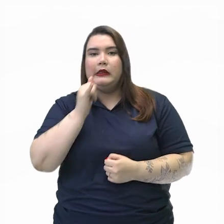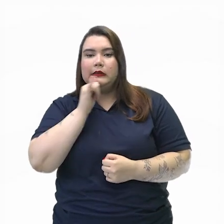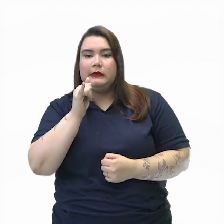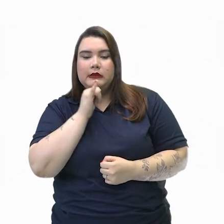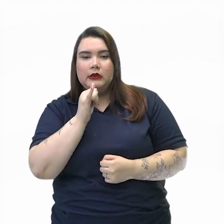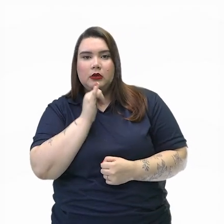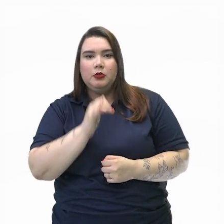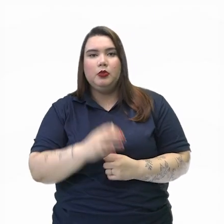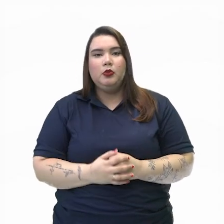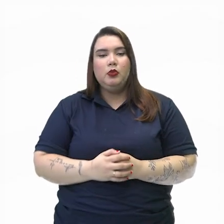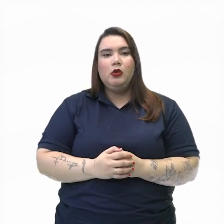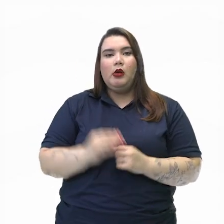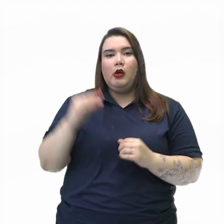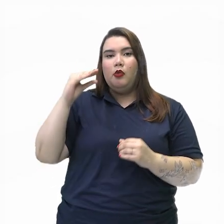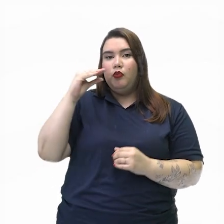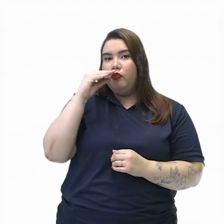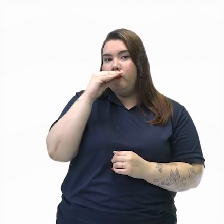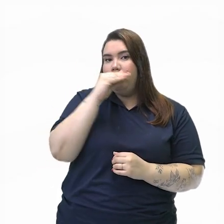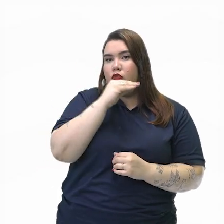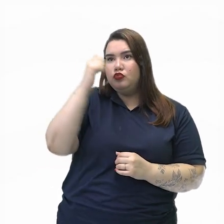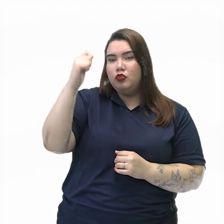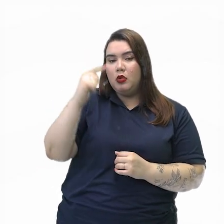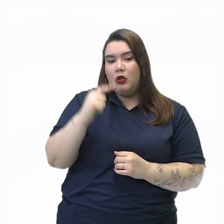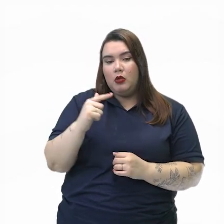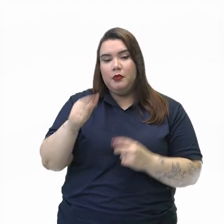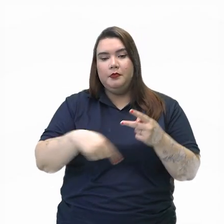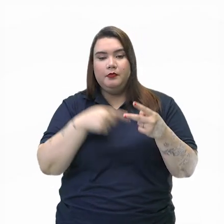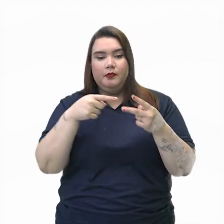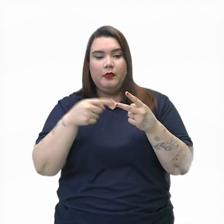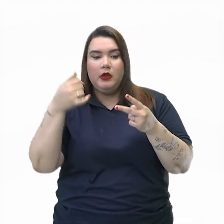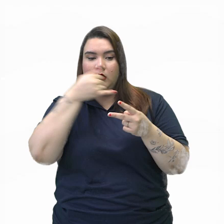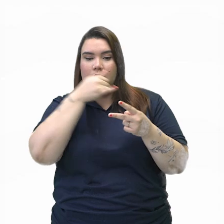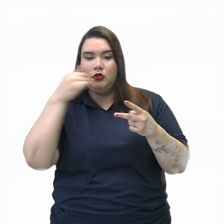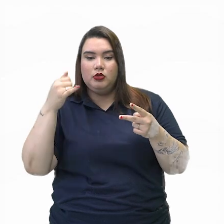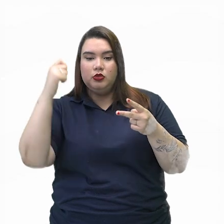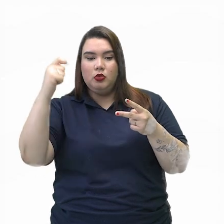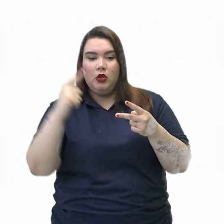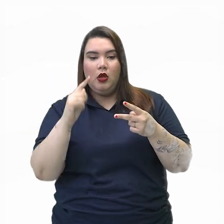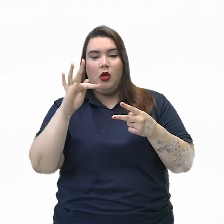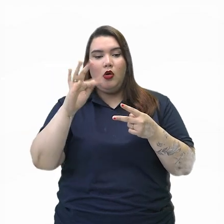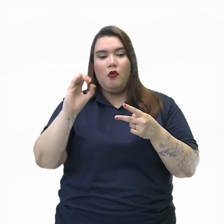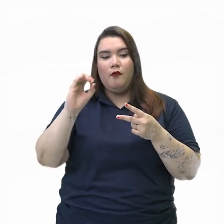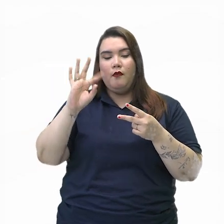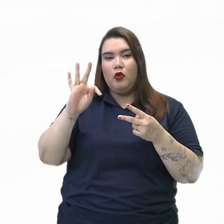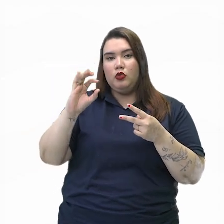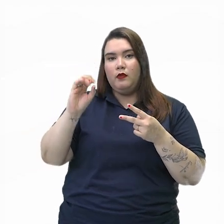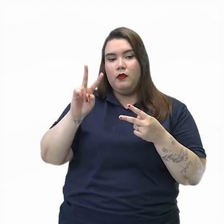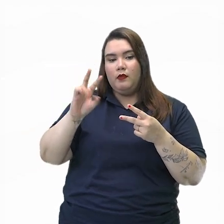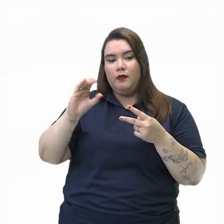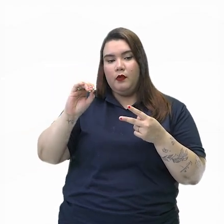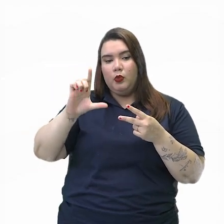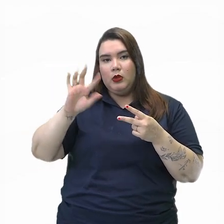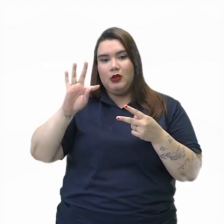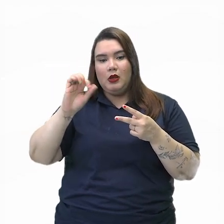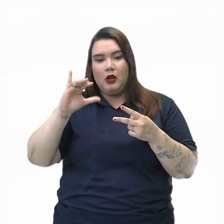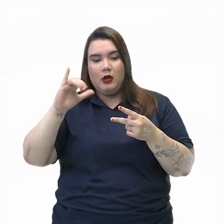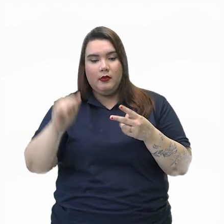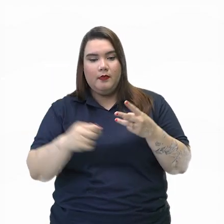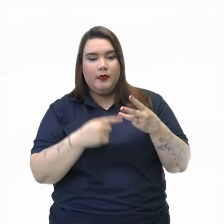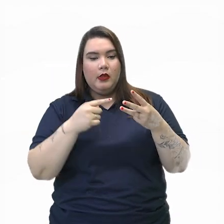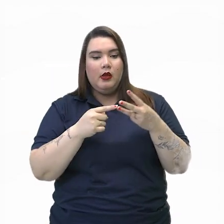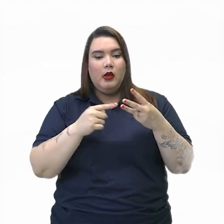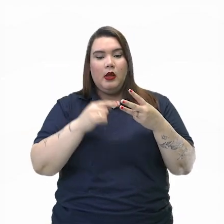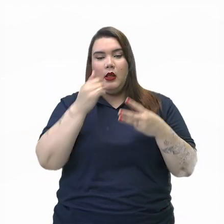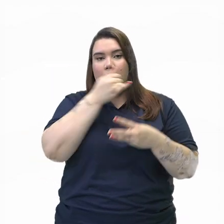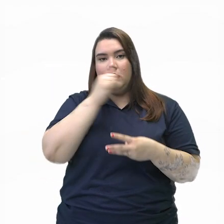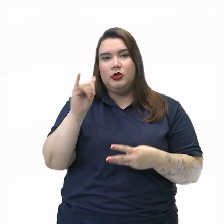tecnologias, como, por exemplo, o aquecimento solar, energia solar fotovoltaica e